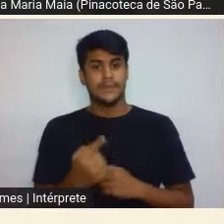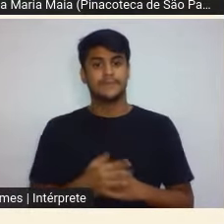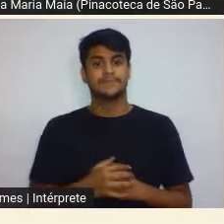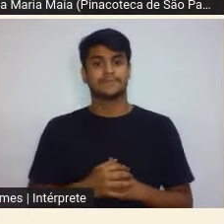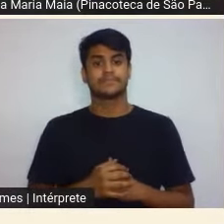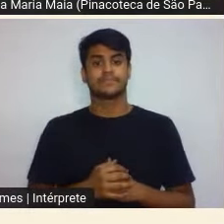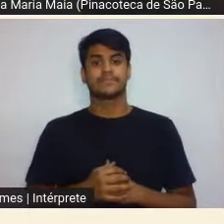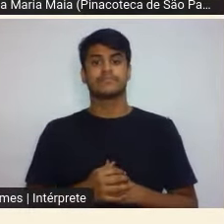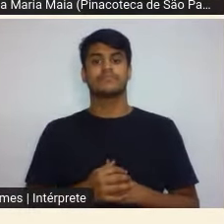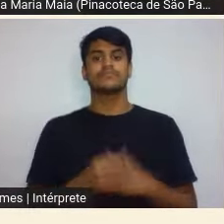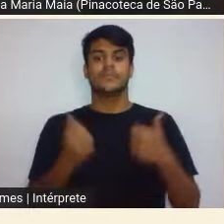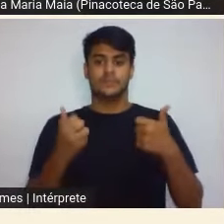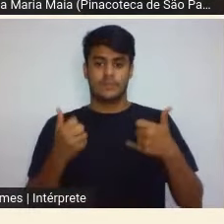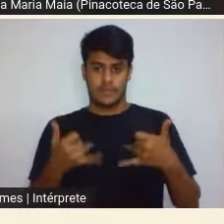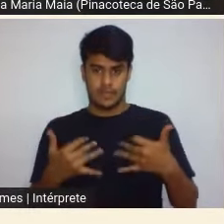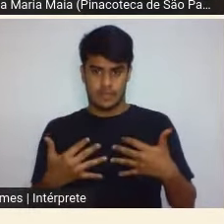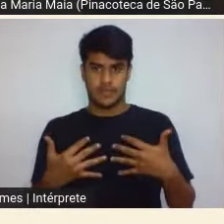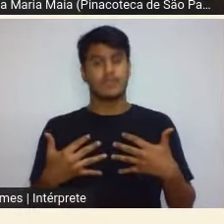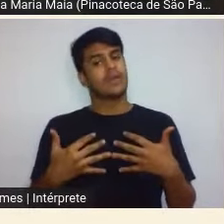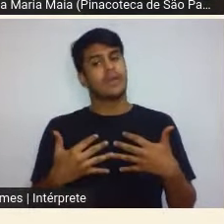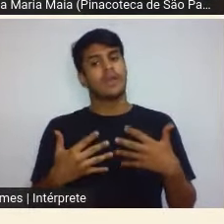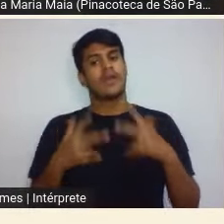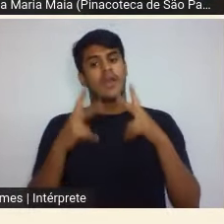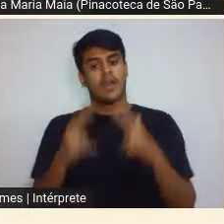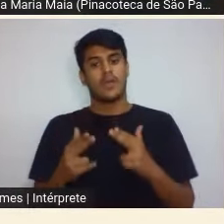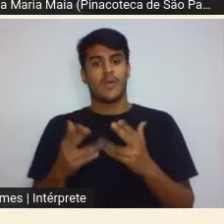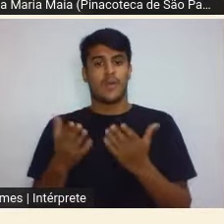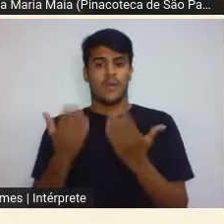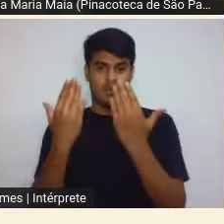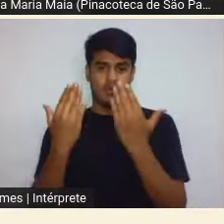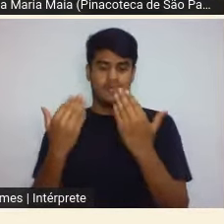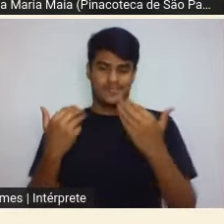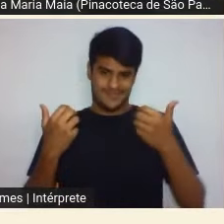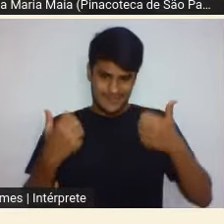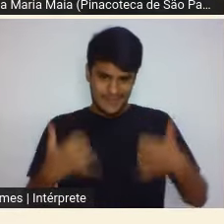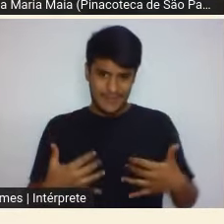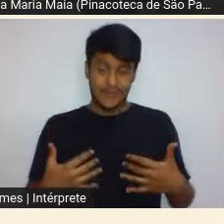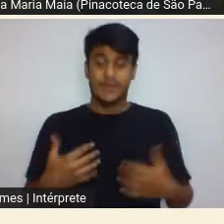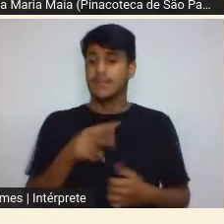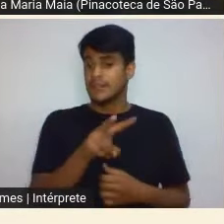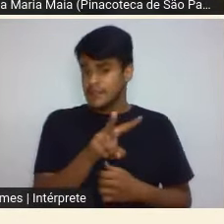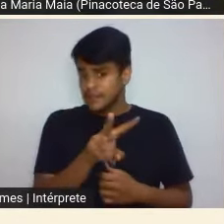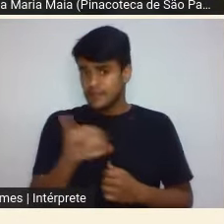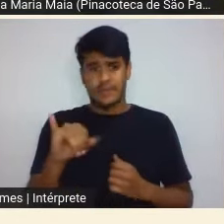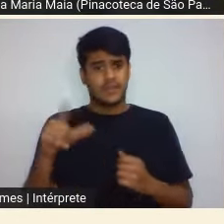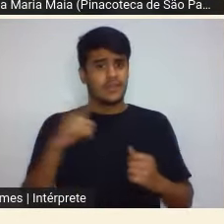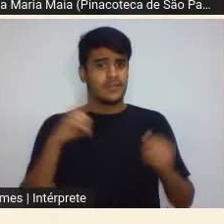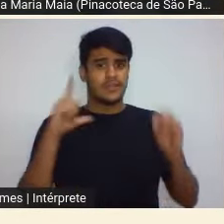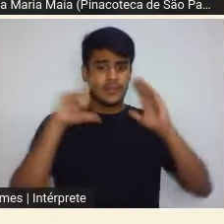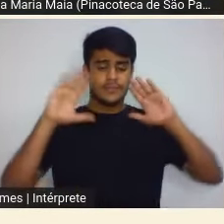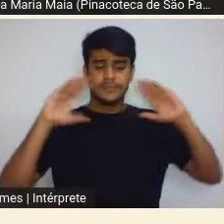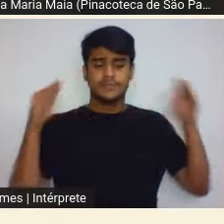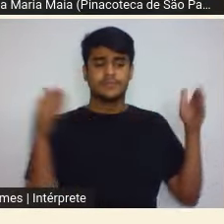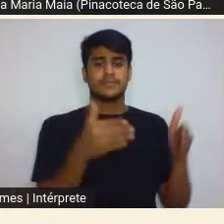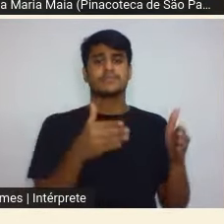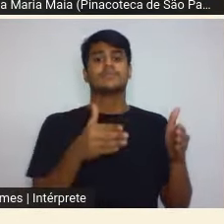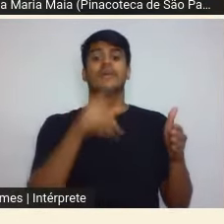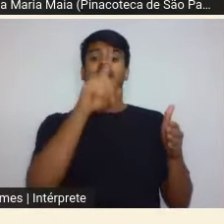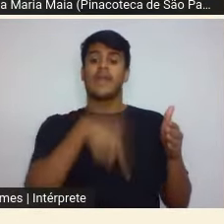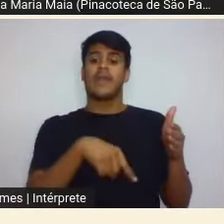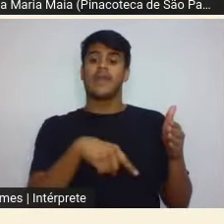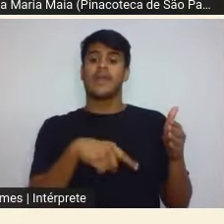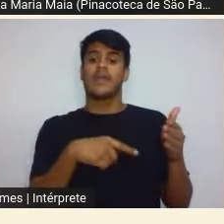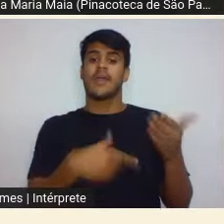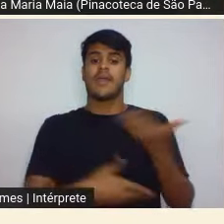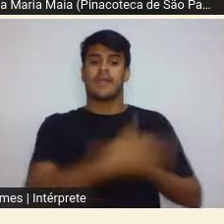a minha fala, né, que, como a Ana já falou, vai se centrar, né, na relação entre